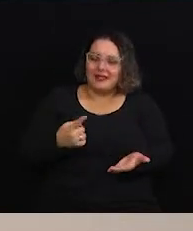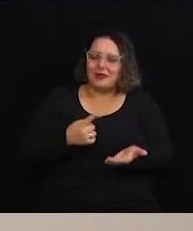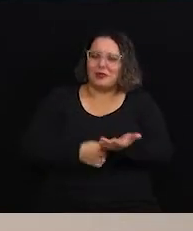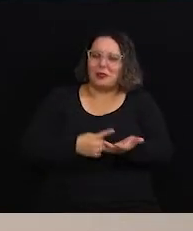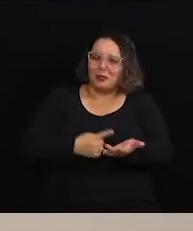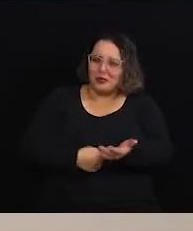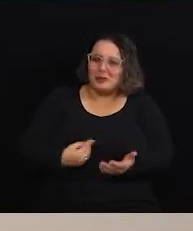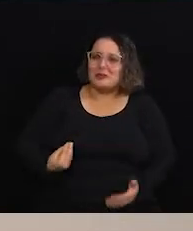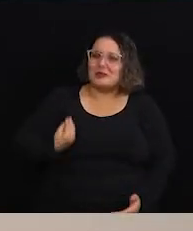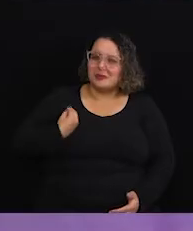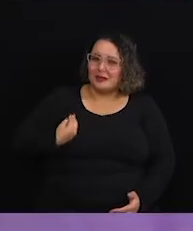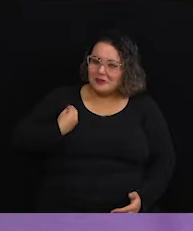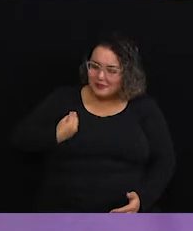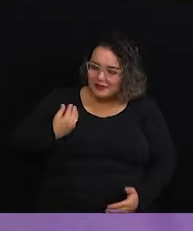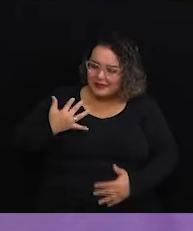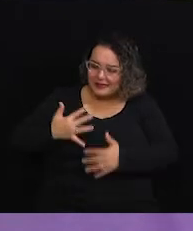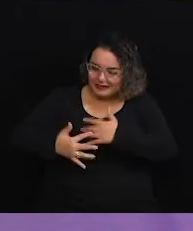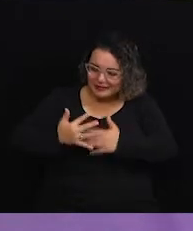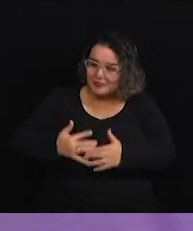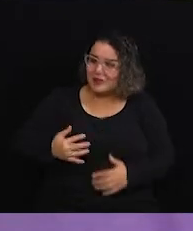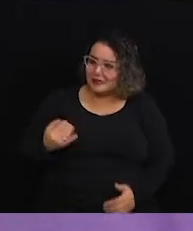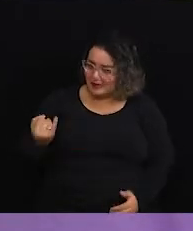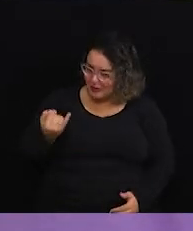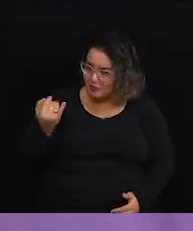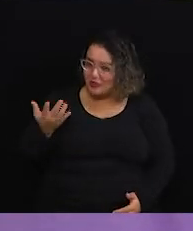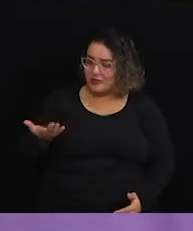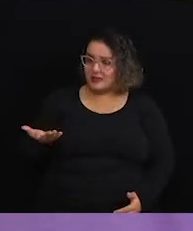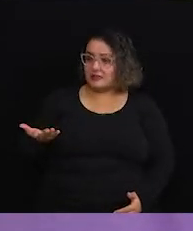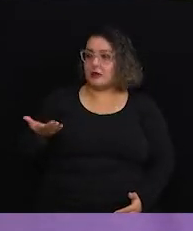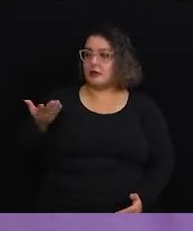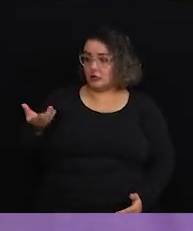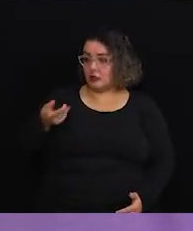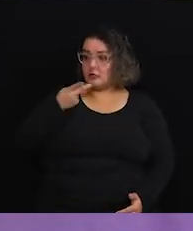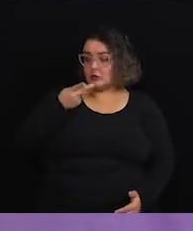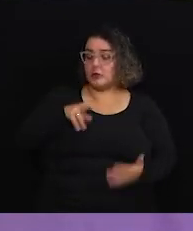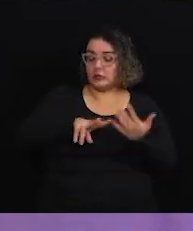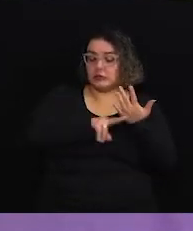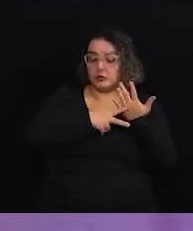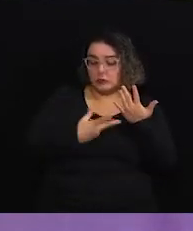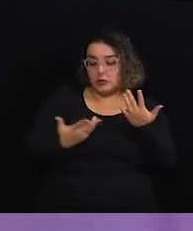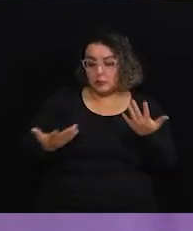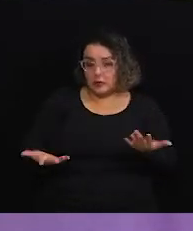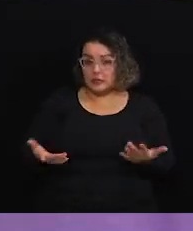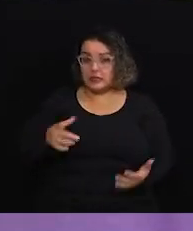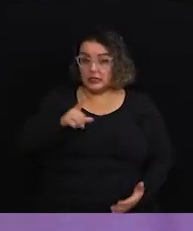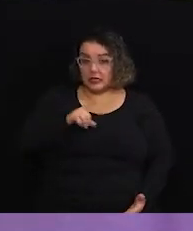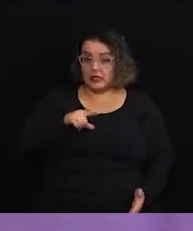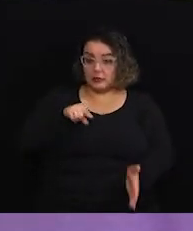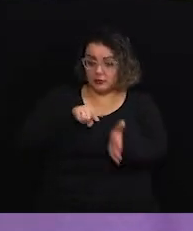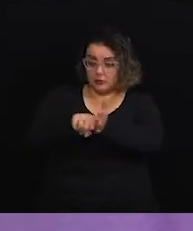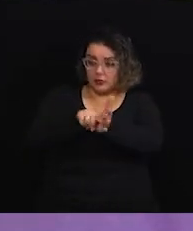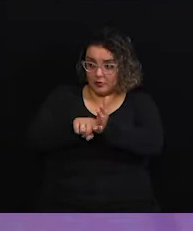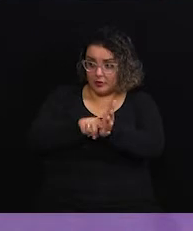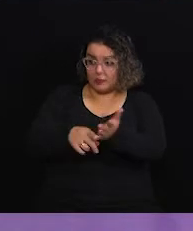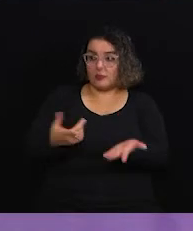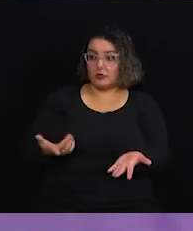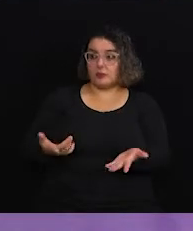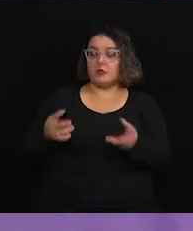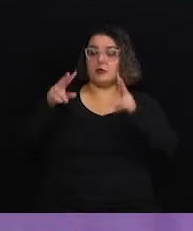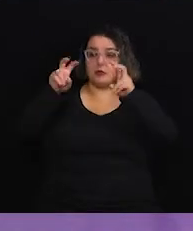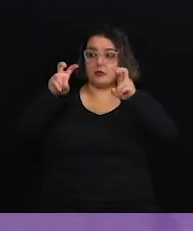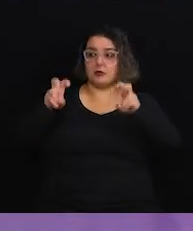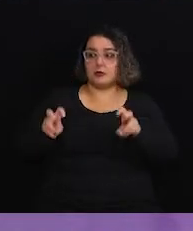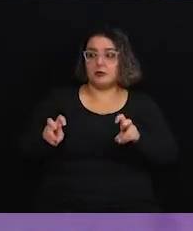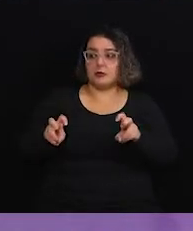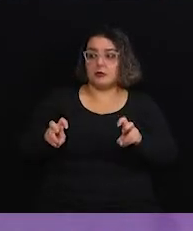mulher muito importante. Doutora, a senhora falou aí comprometimento na vida da mulher, as consequências. Eu ainda tenho algumas perguntas para fazer sobre esse